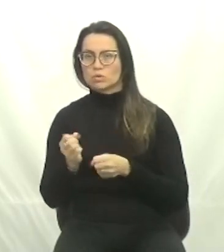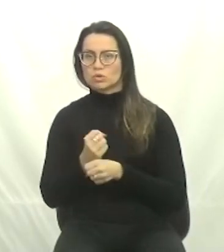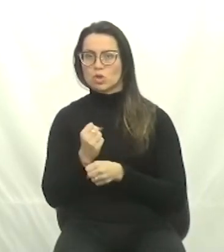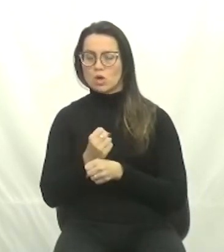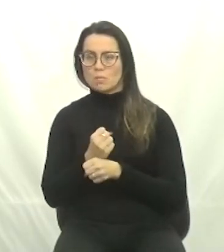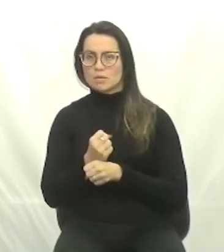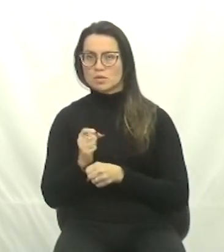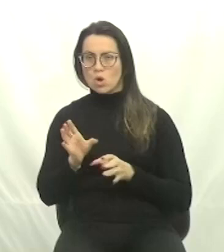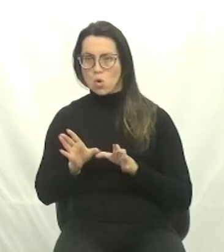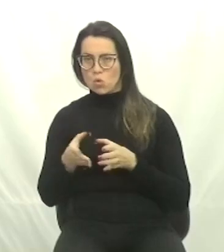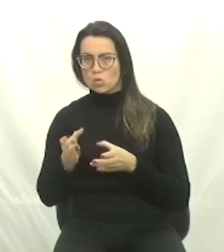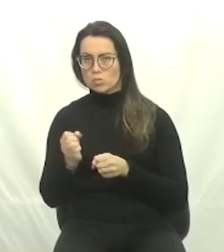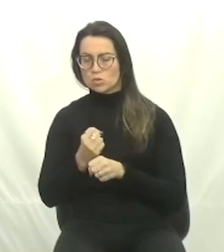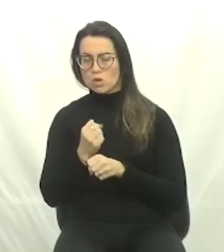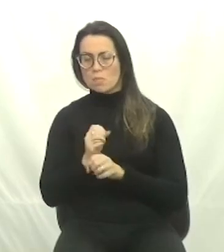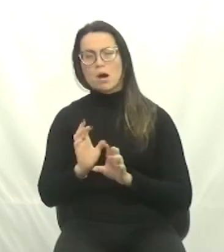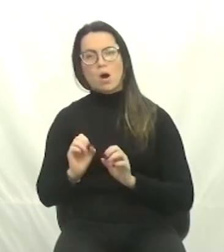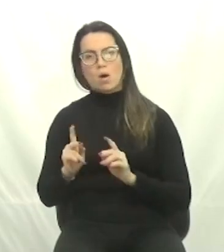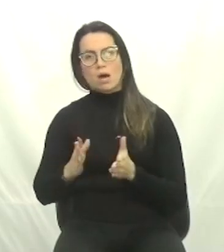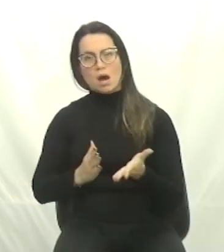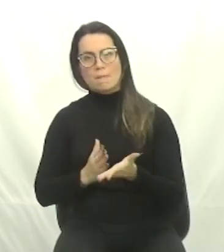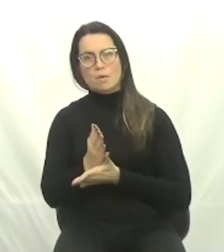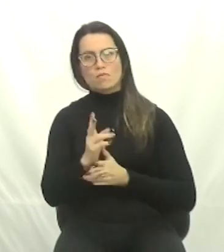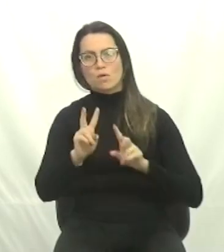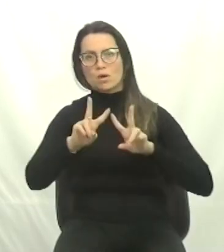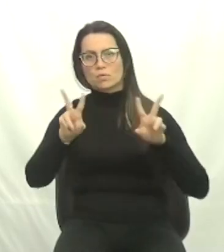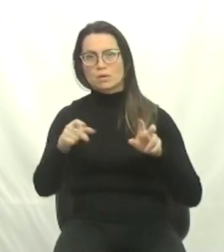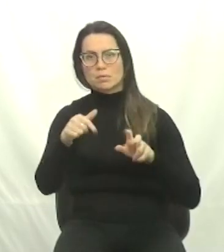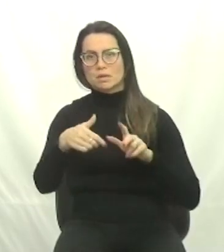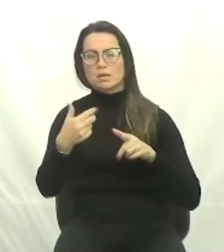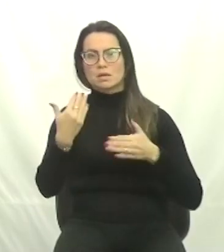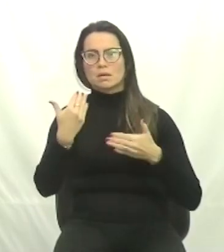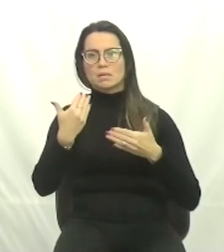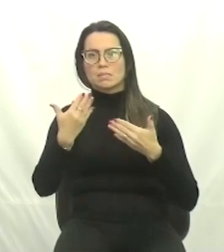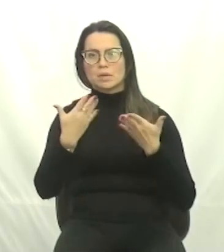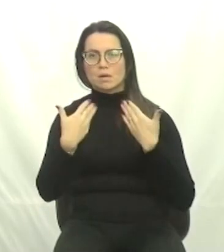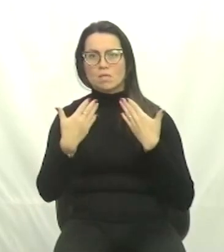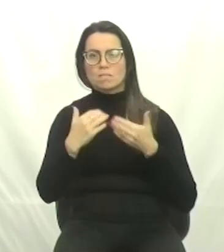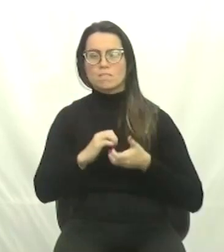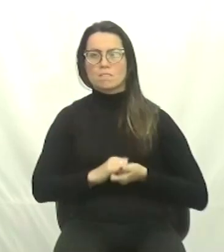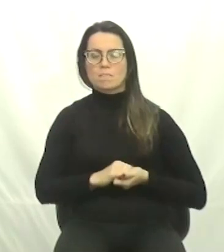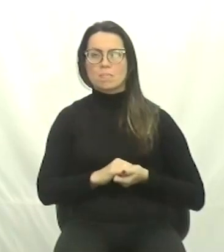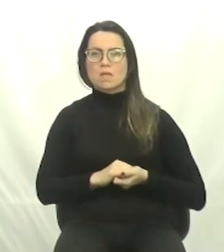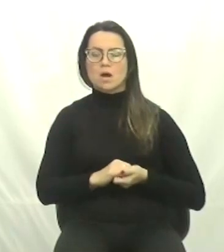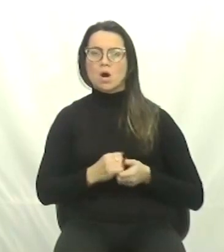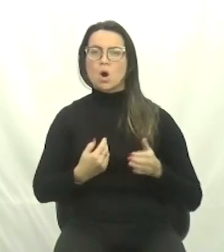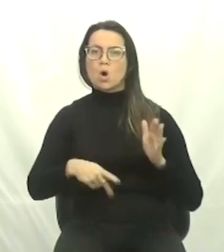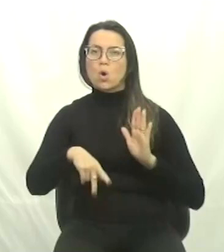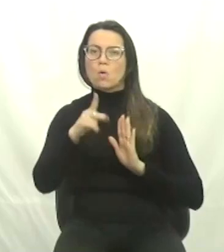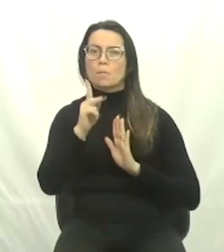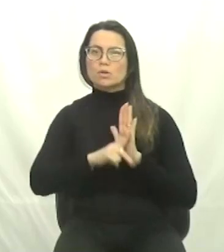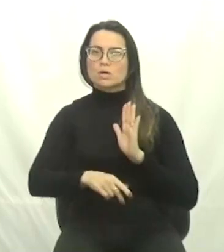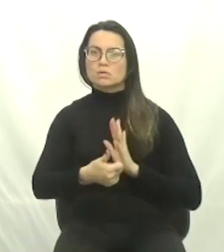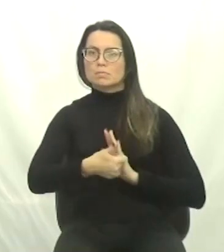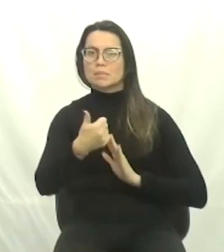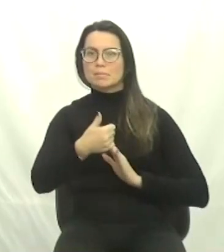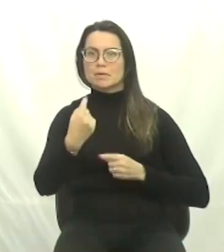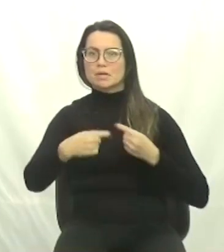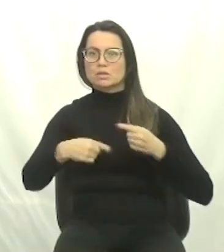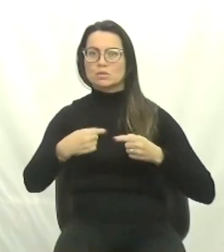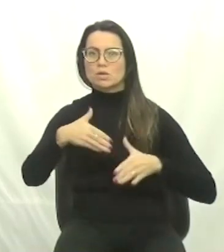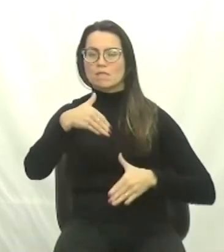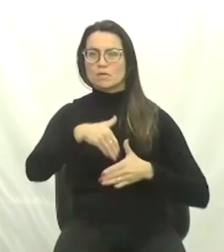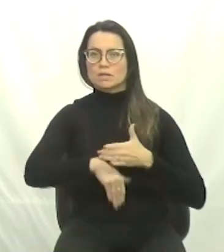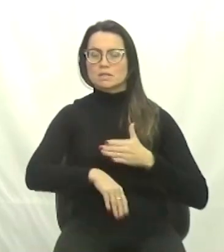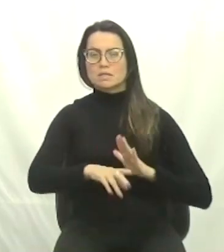A Comissão de Obras opinou pela aprovação e encaminhou ao plenário. O projeto teve a primeira discussão e